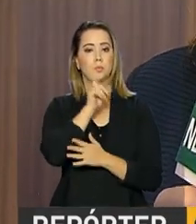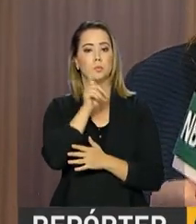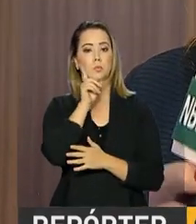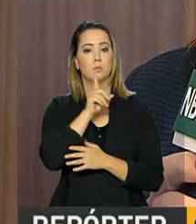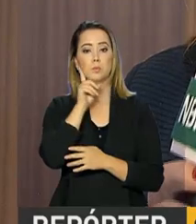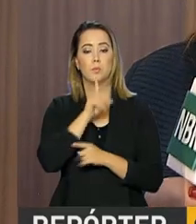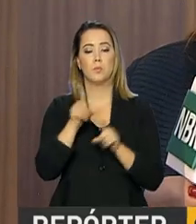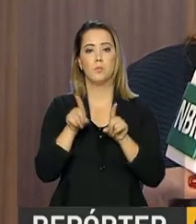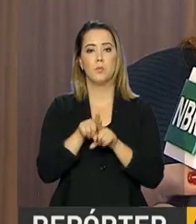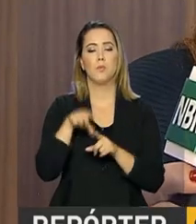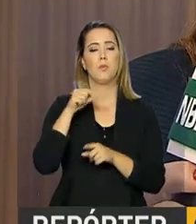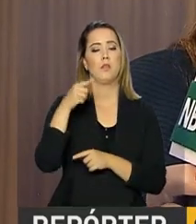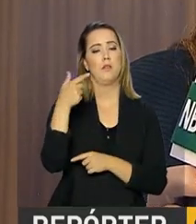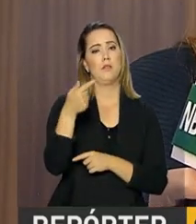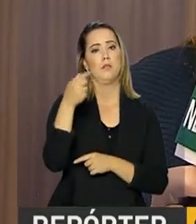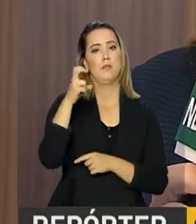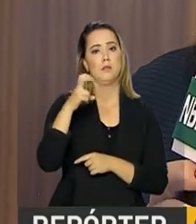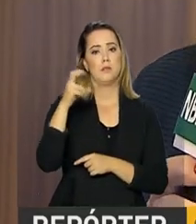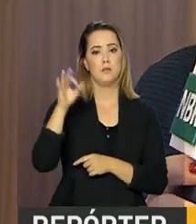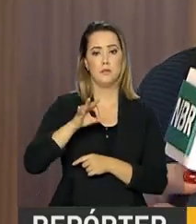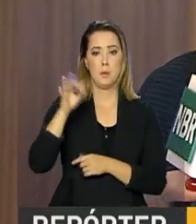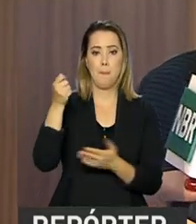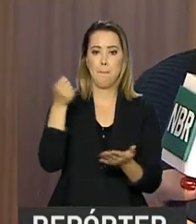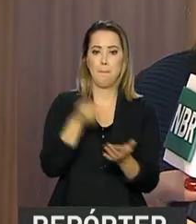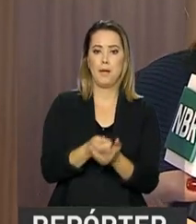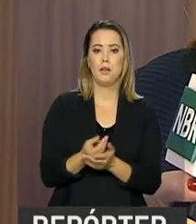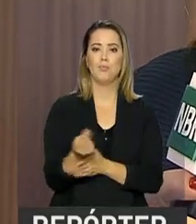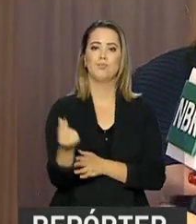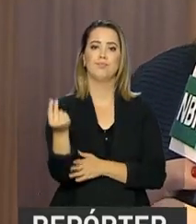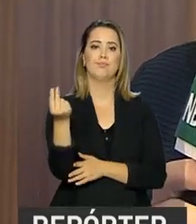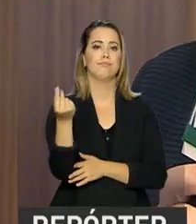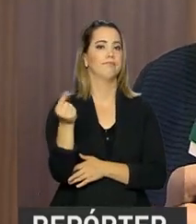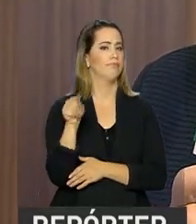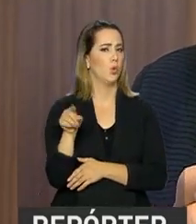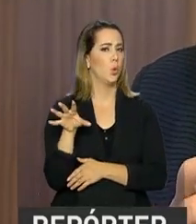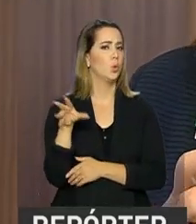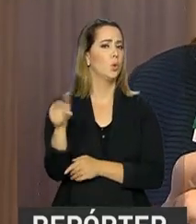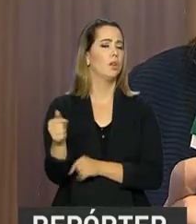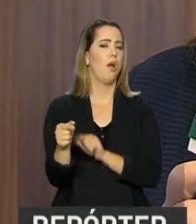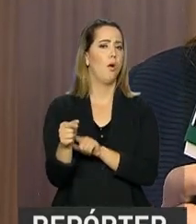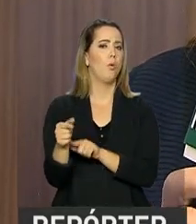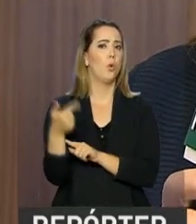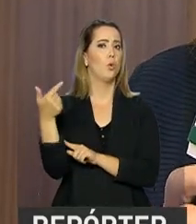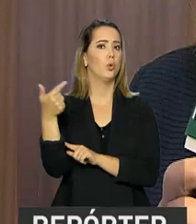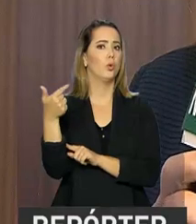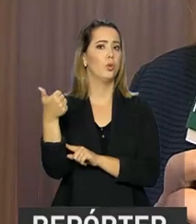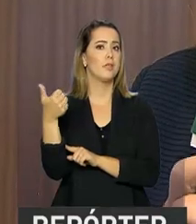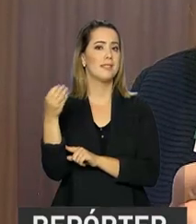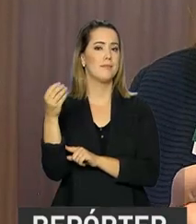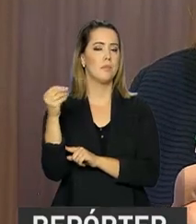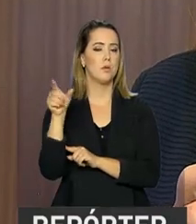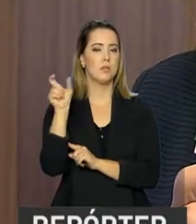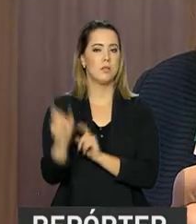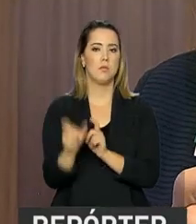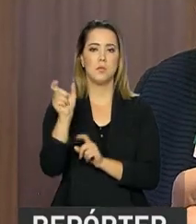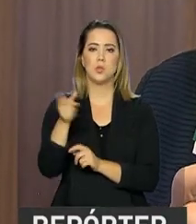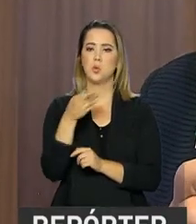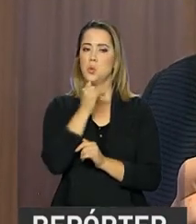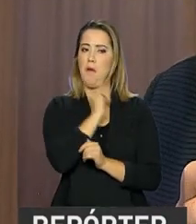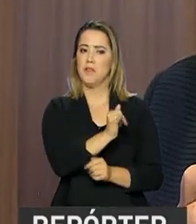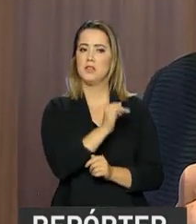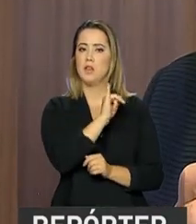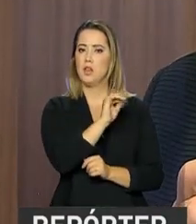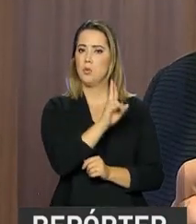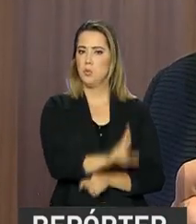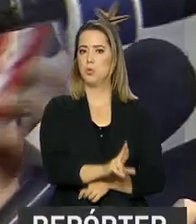Miami 75% pagaram em dinheiro e deste Total 2100 não DEC aquisição ao